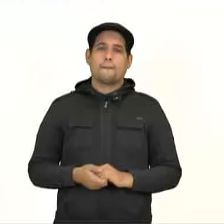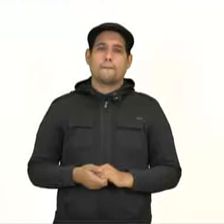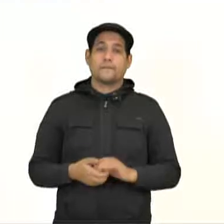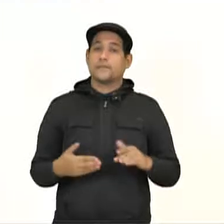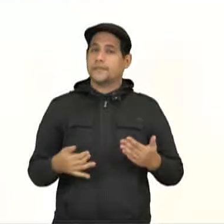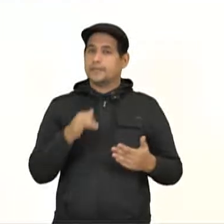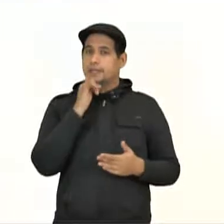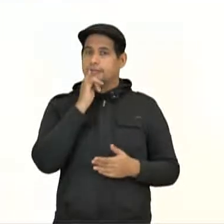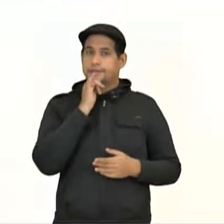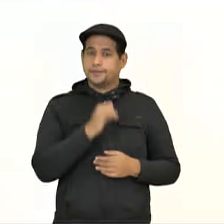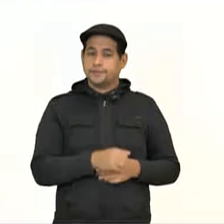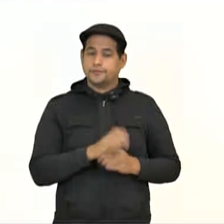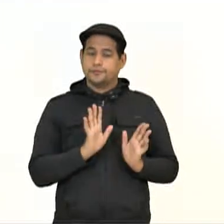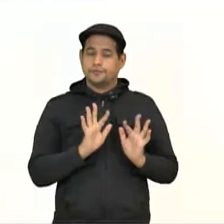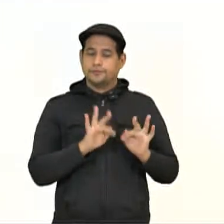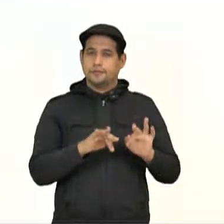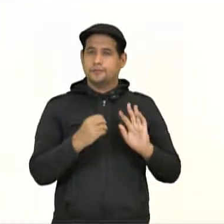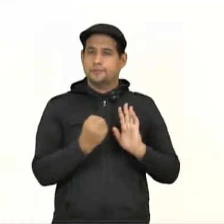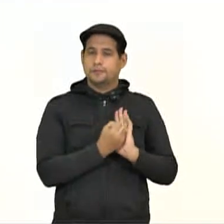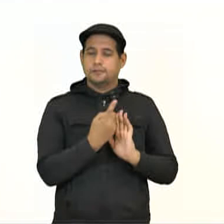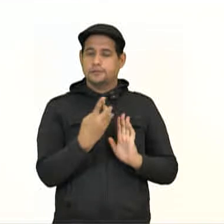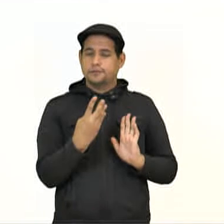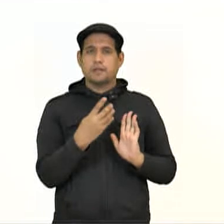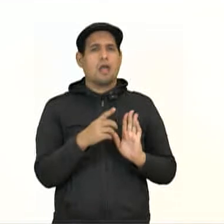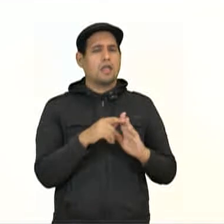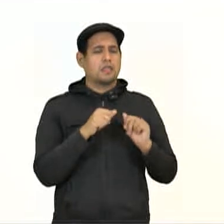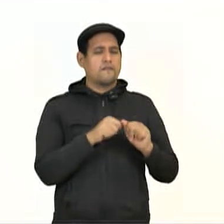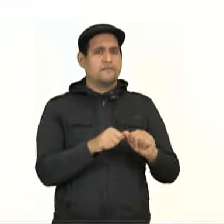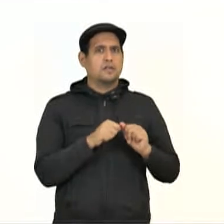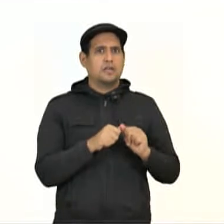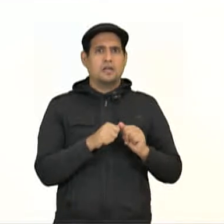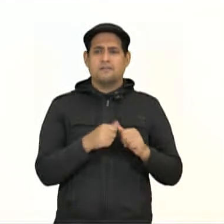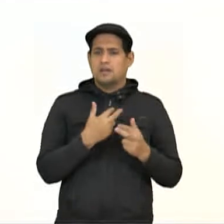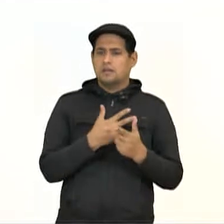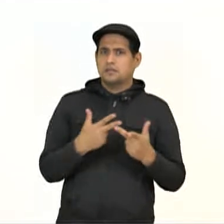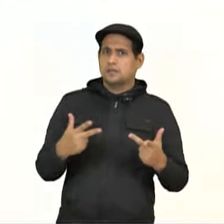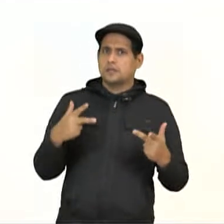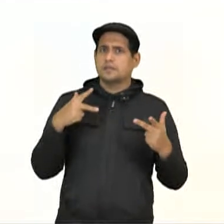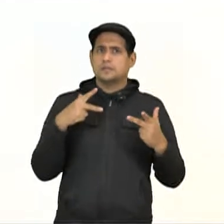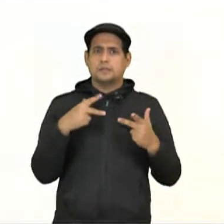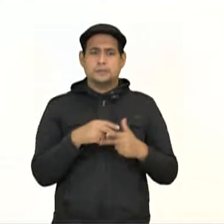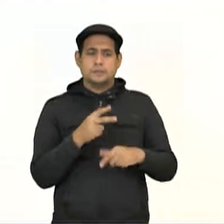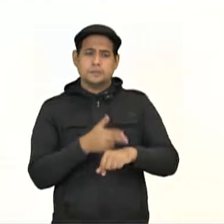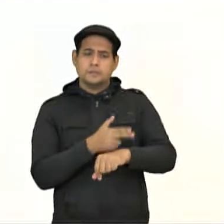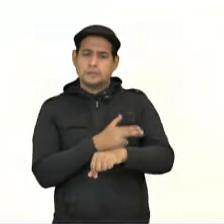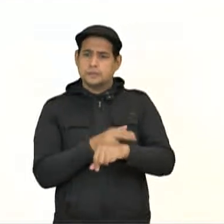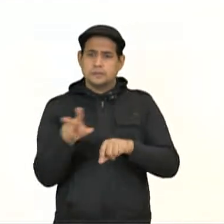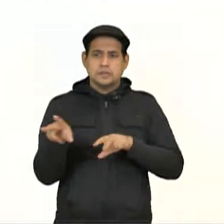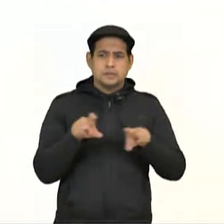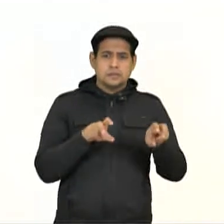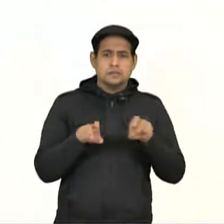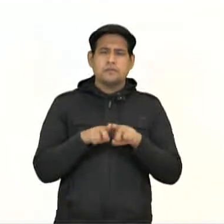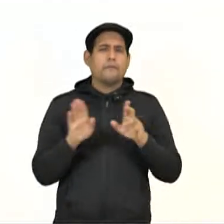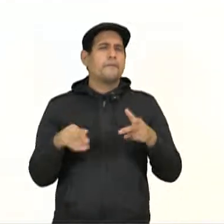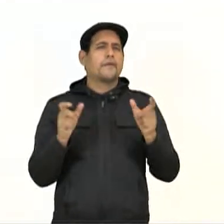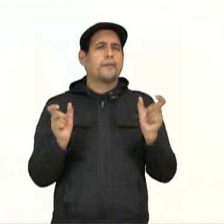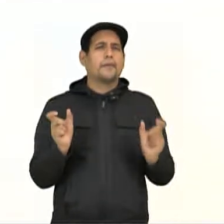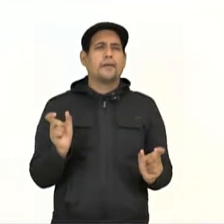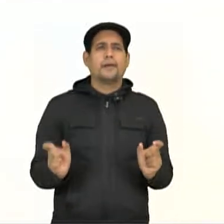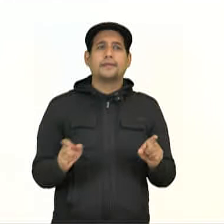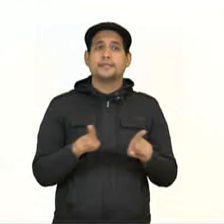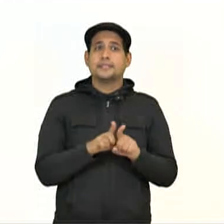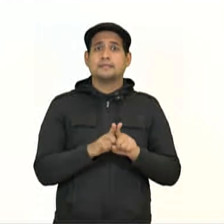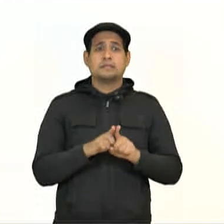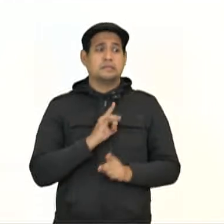Então, ó, o homem do final do século XIV ainda mantinha muitos traços medievais. Vamos ver que traços são esses, né? E